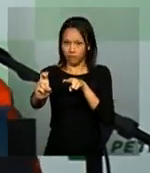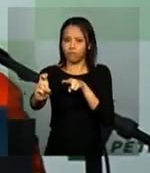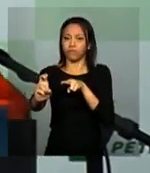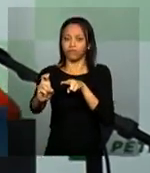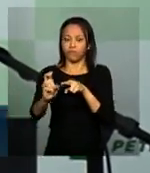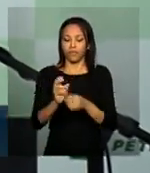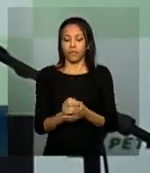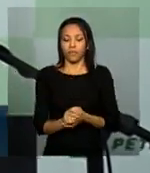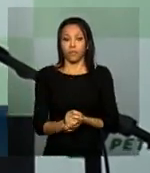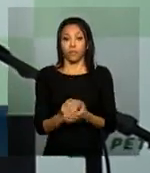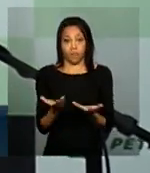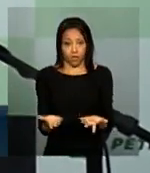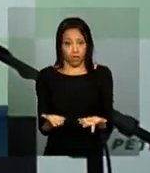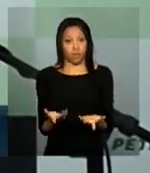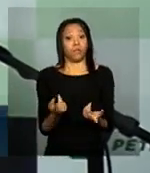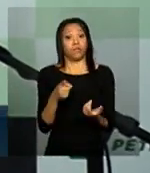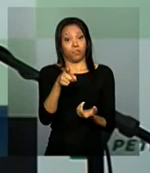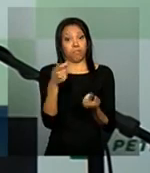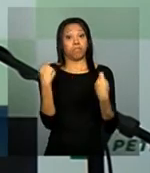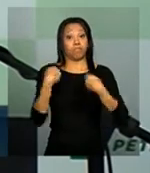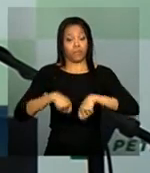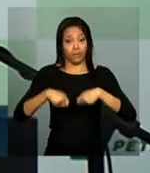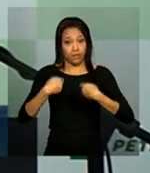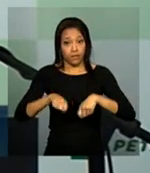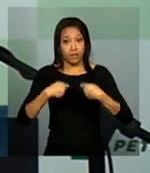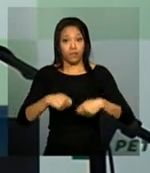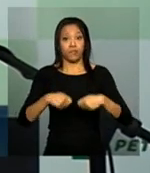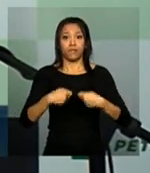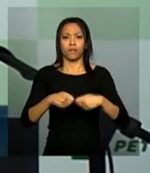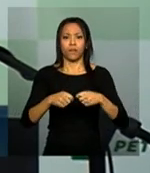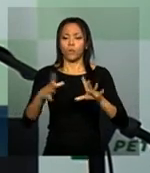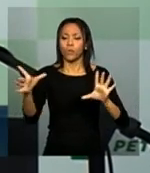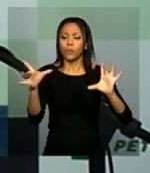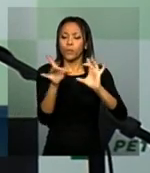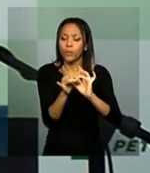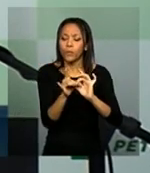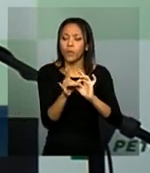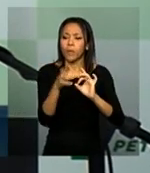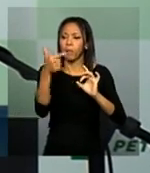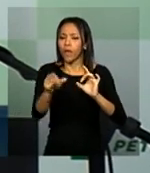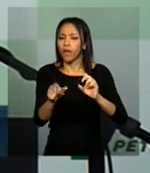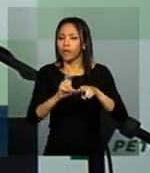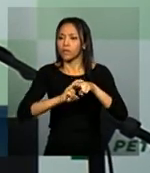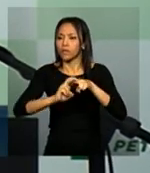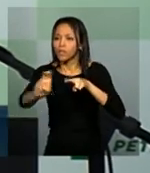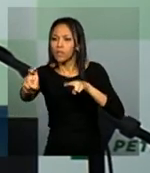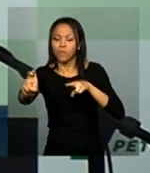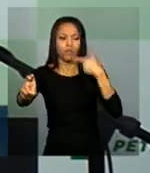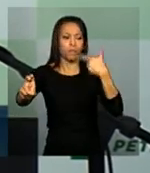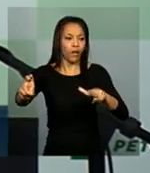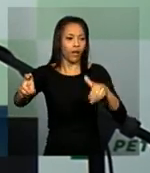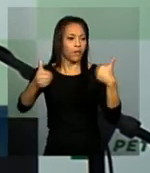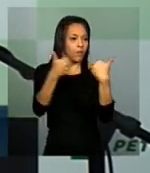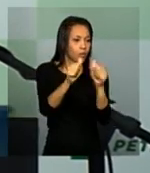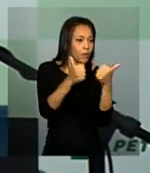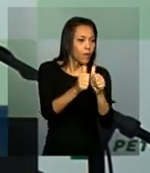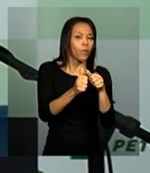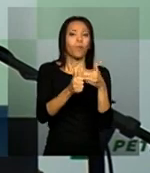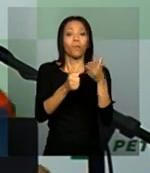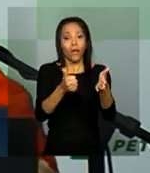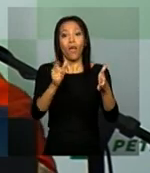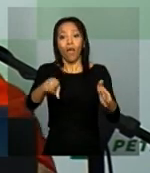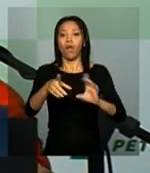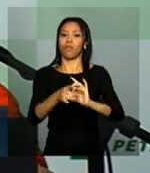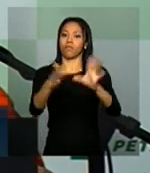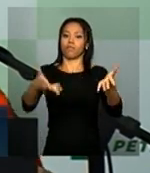Ou seja, você precisa de segregar o lugar que passa o transporte público.